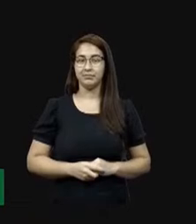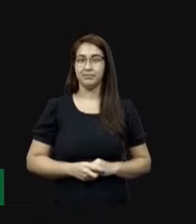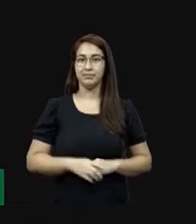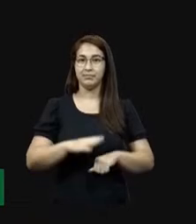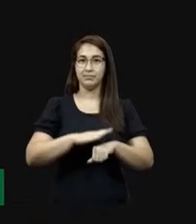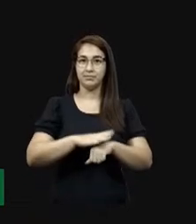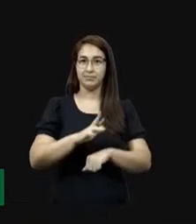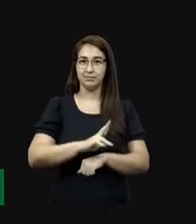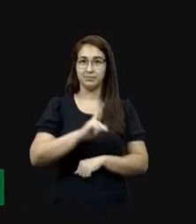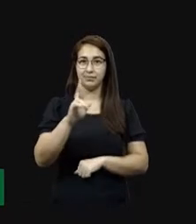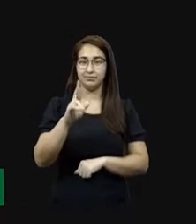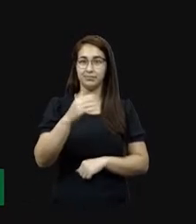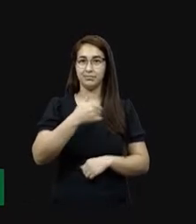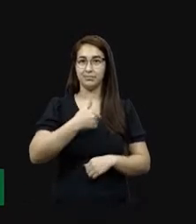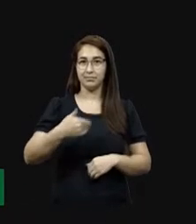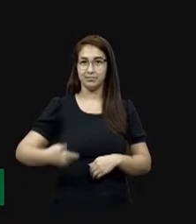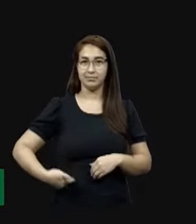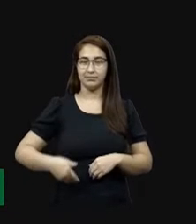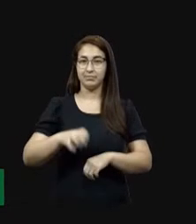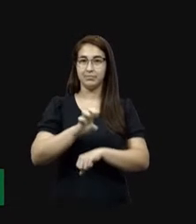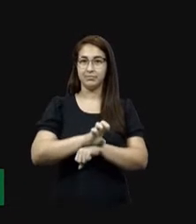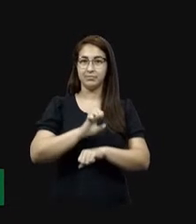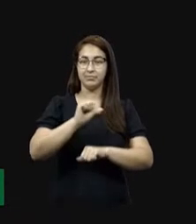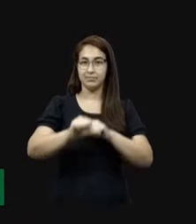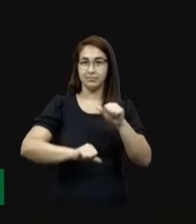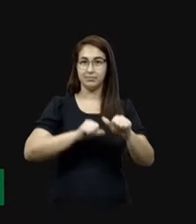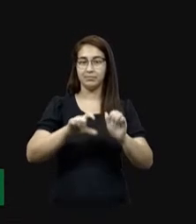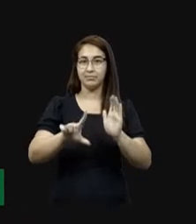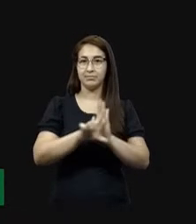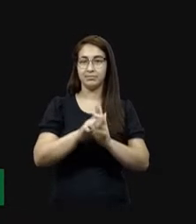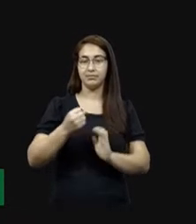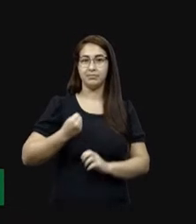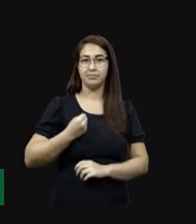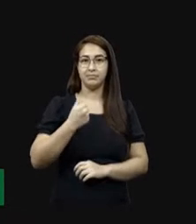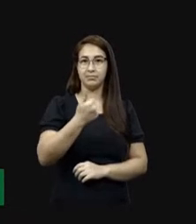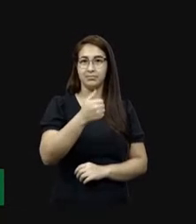Autor, Governo do Estado. Altera a Lei nº